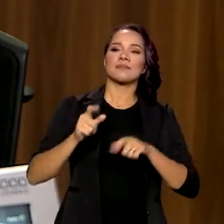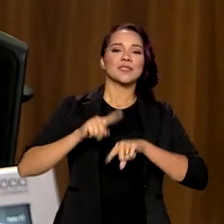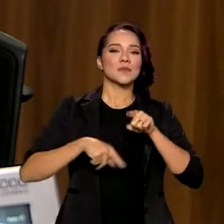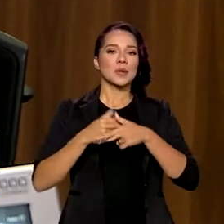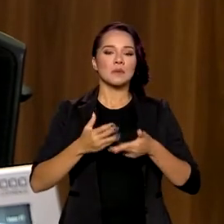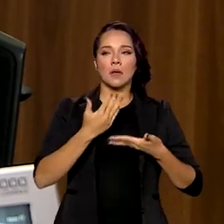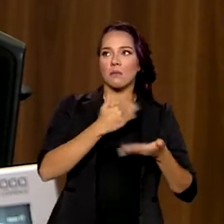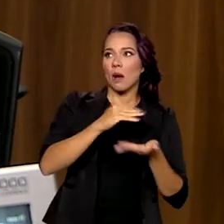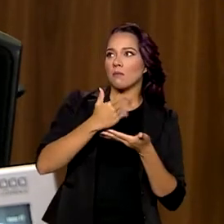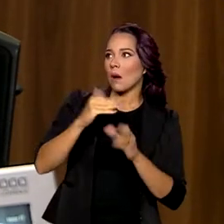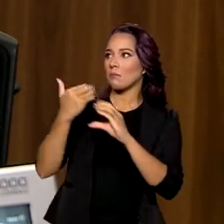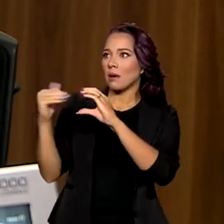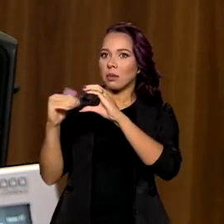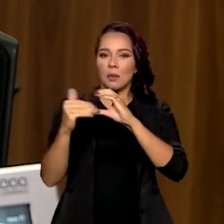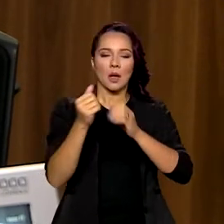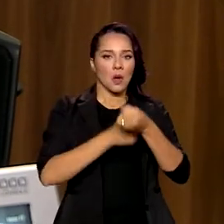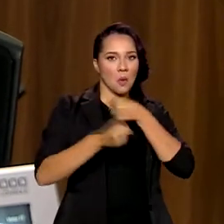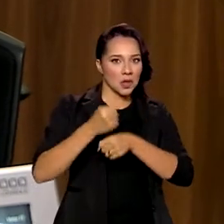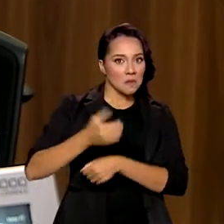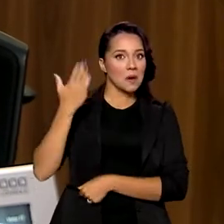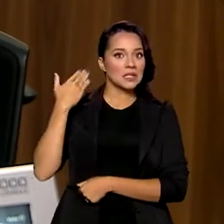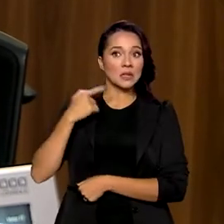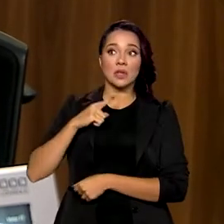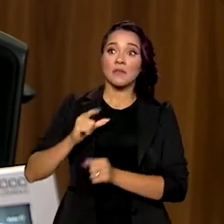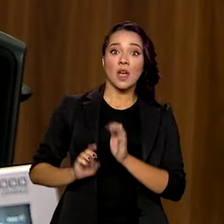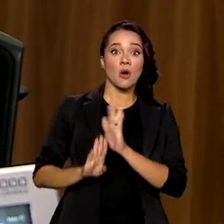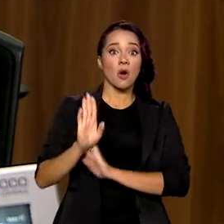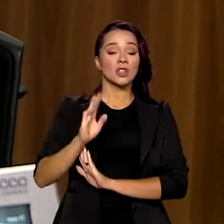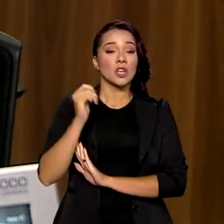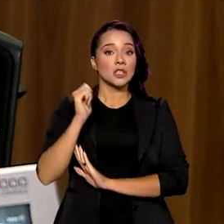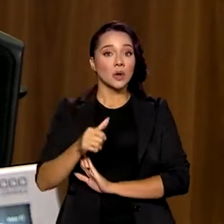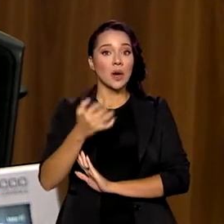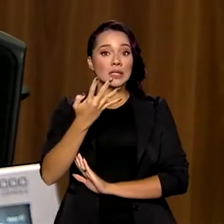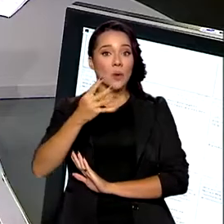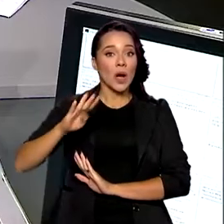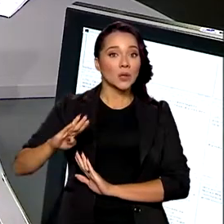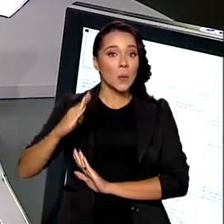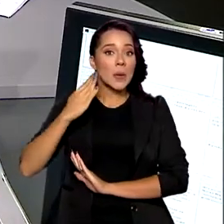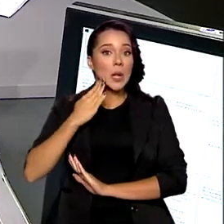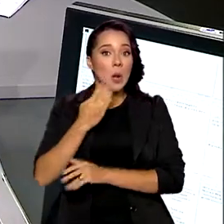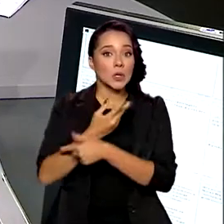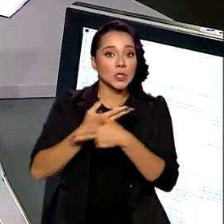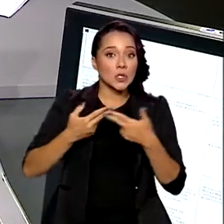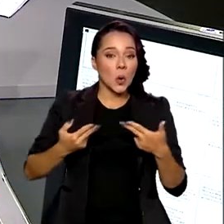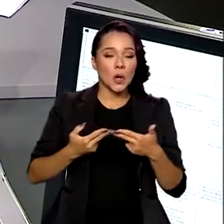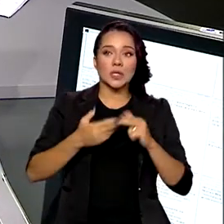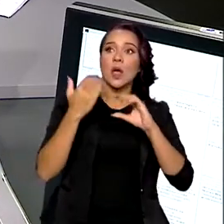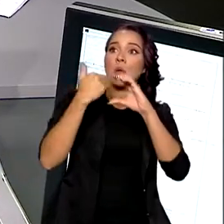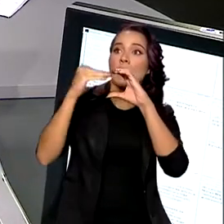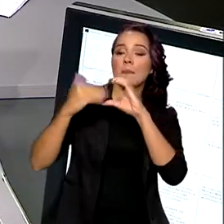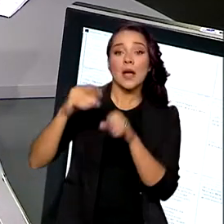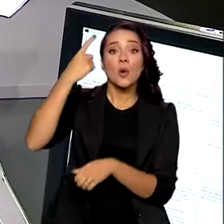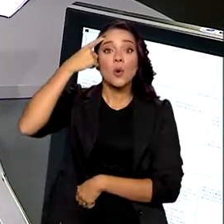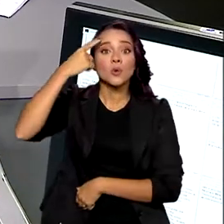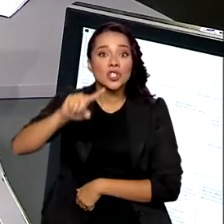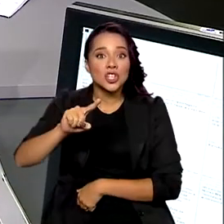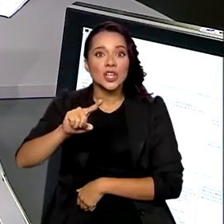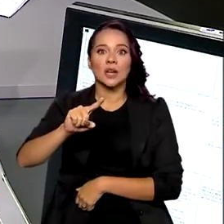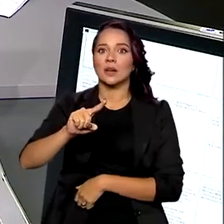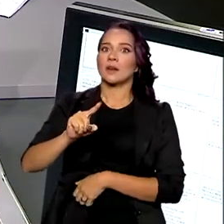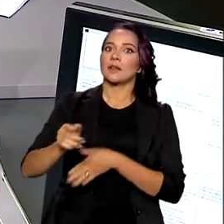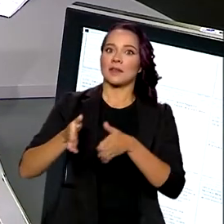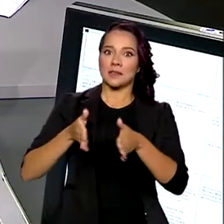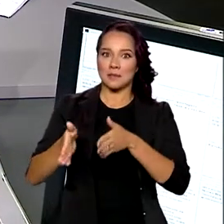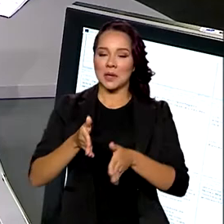objetos que estão previstos. O ano passado a gente teve um recorde de quase 4 milhões de objetos distribuídos num único dia, neste